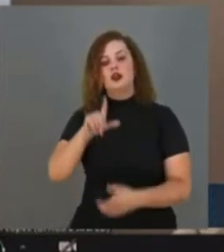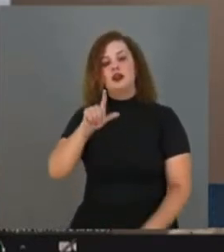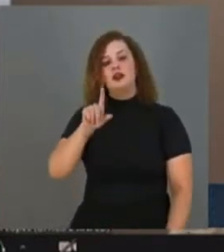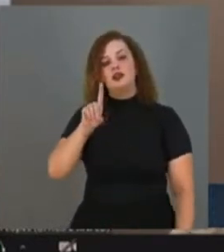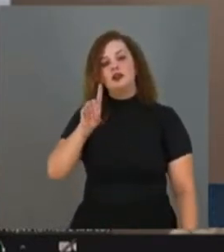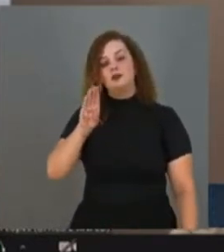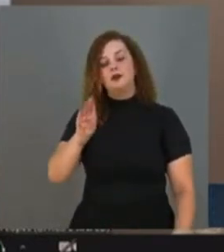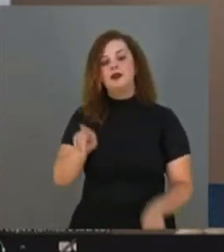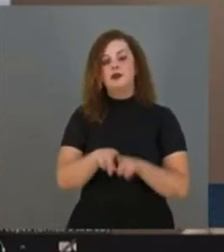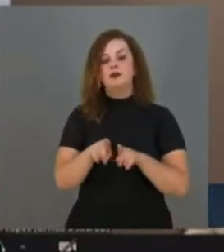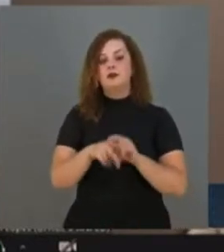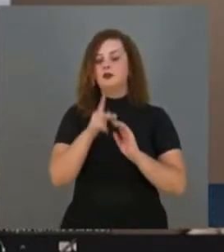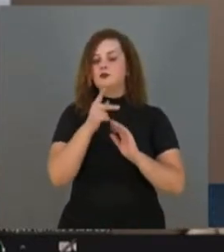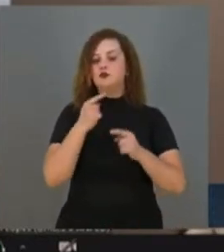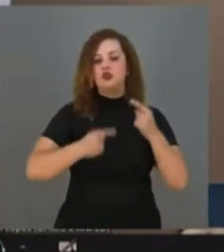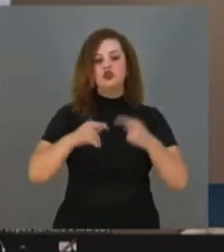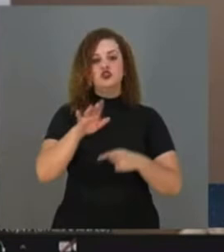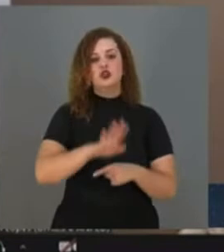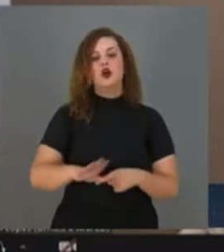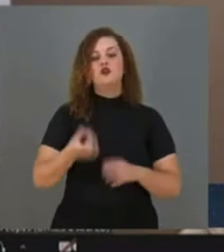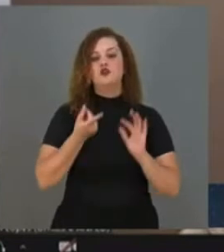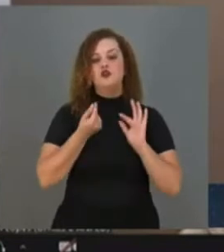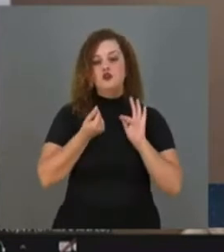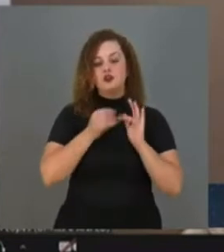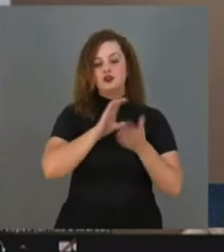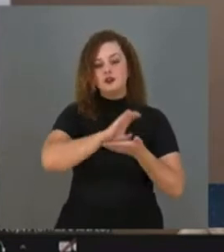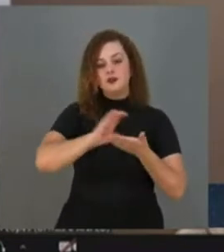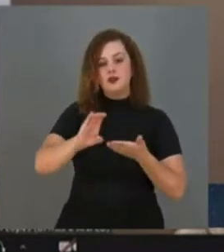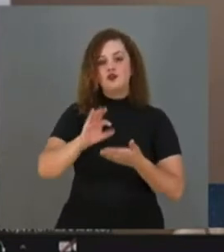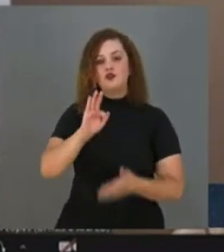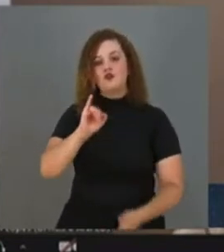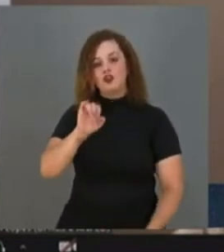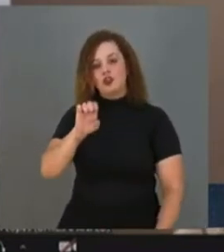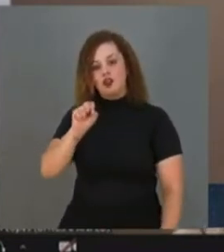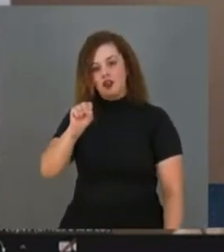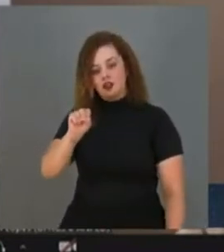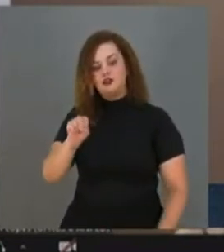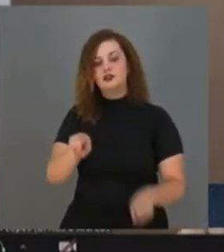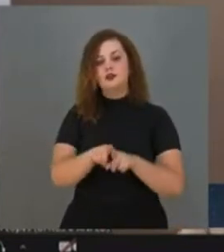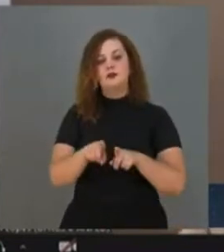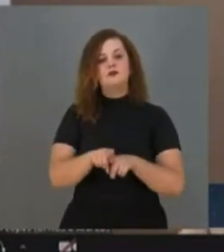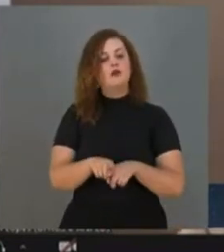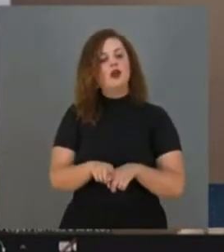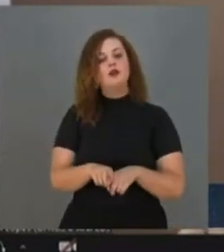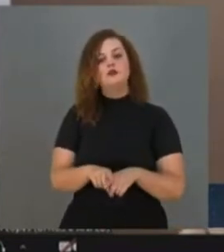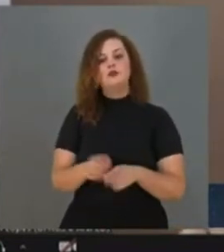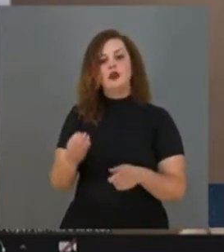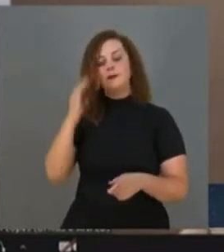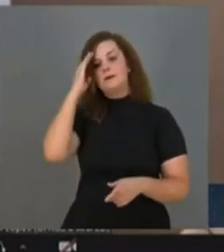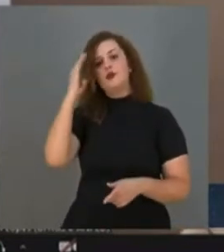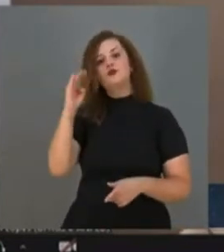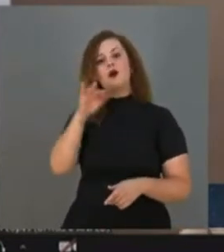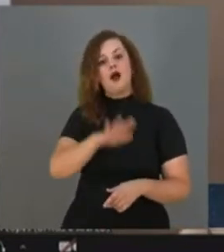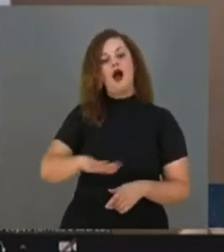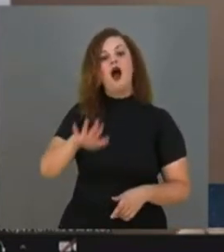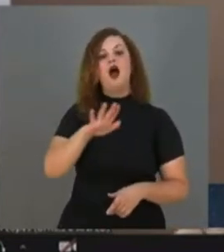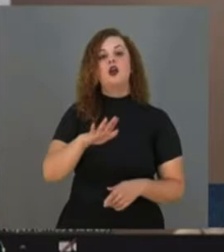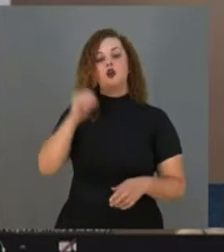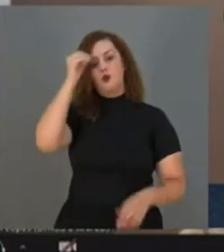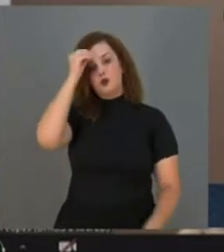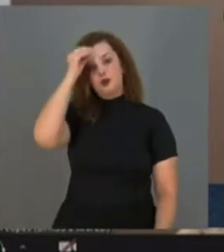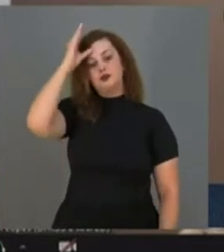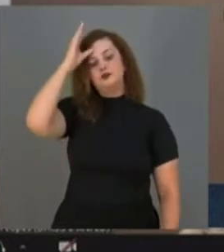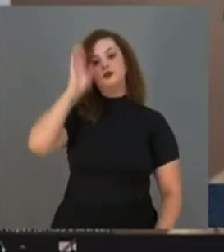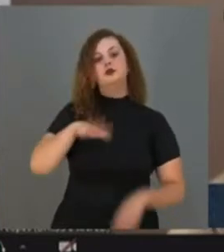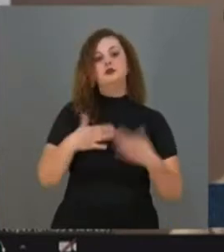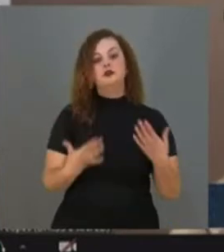na própria política, né, do financiamento estudantil, né, o FIES, e busca priorizar uma área do conhecimento, né. Isso faz